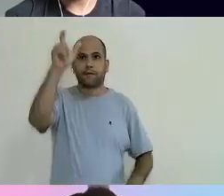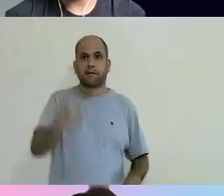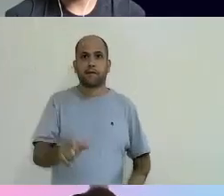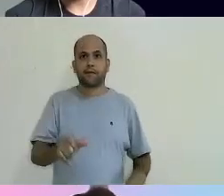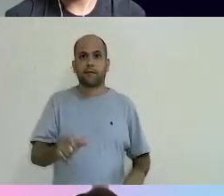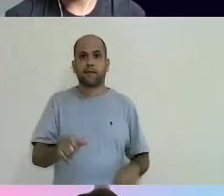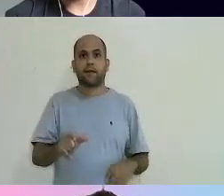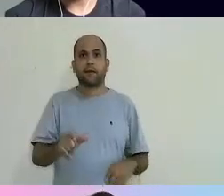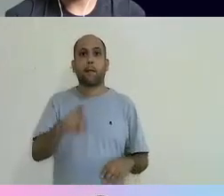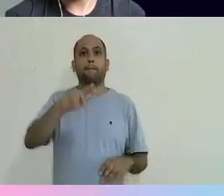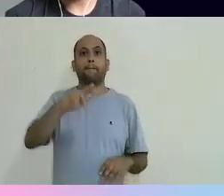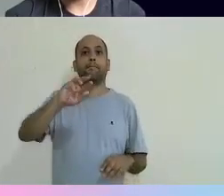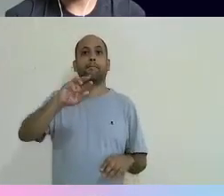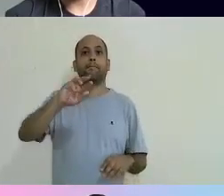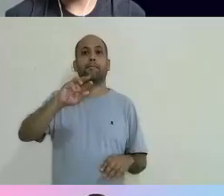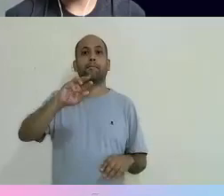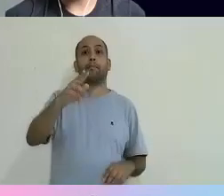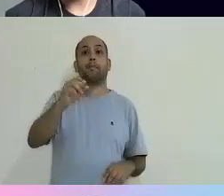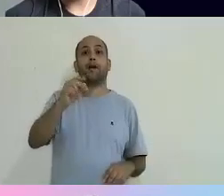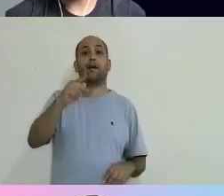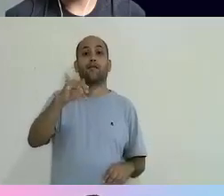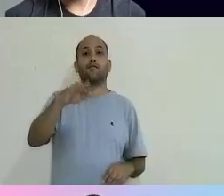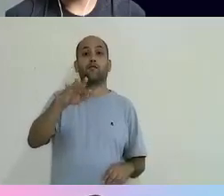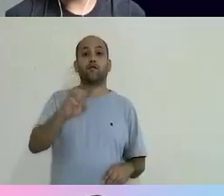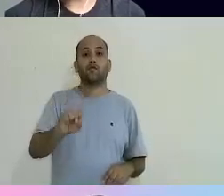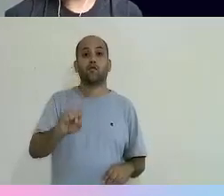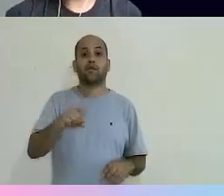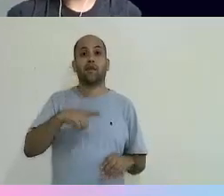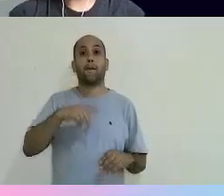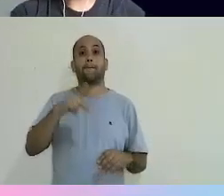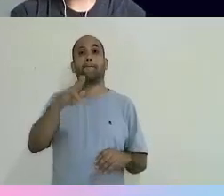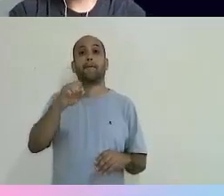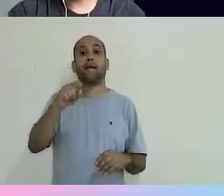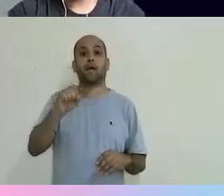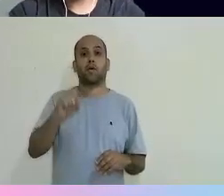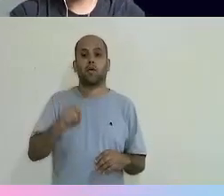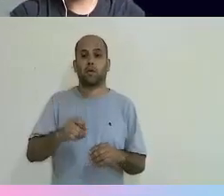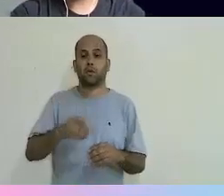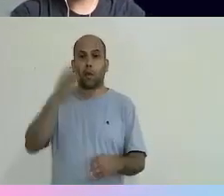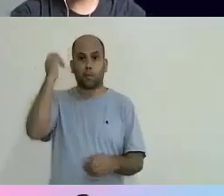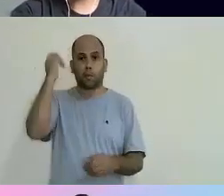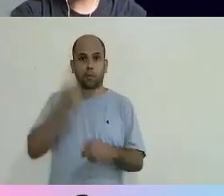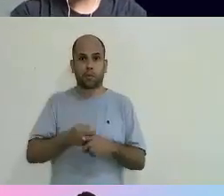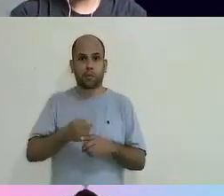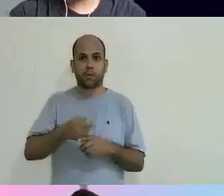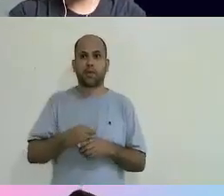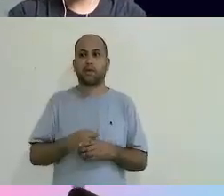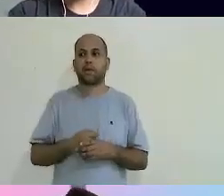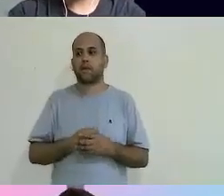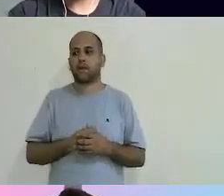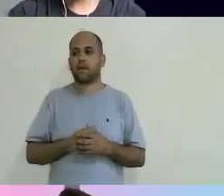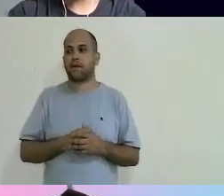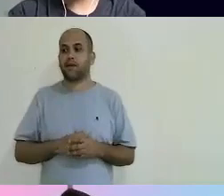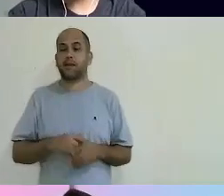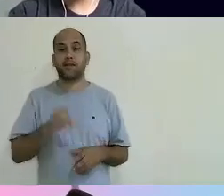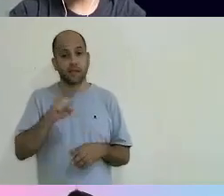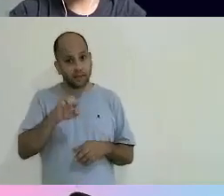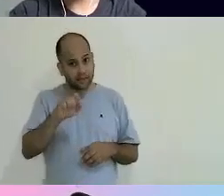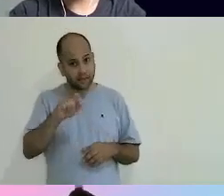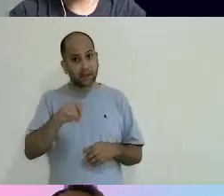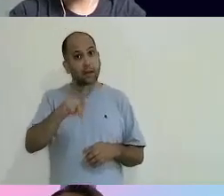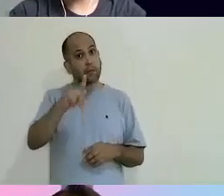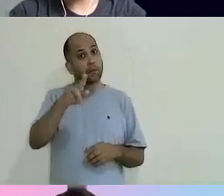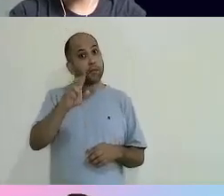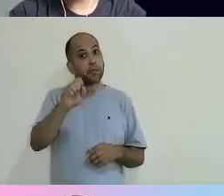prego, né? No sentido de parafuso, você vai devagarinho, prego, você vai lá, né? Então, seja prego, né?